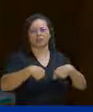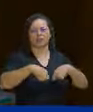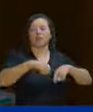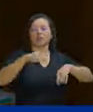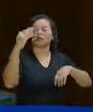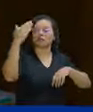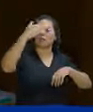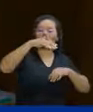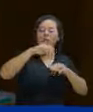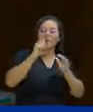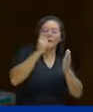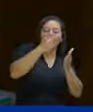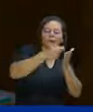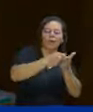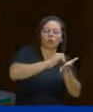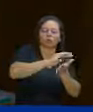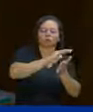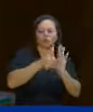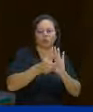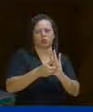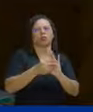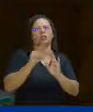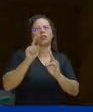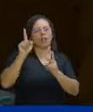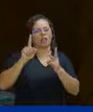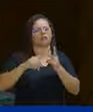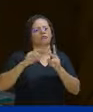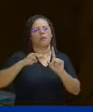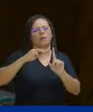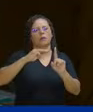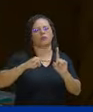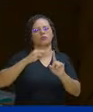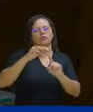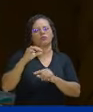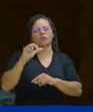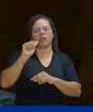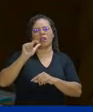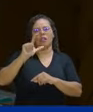aspas, do ministro Alexandre de Moraes, do DGE de